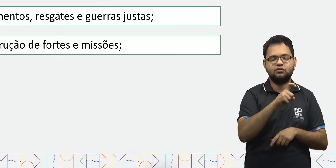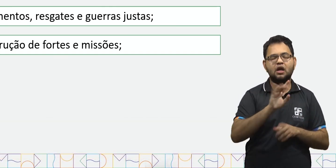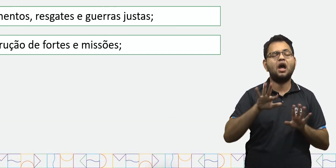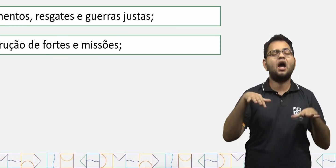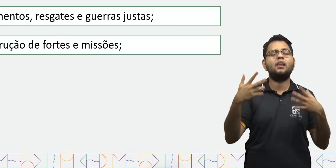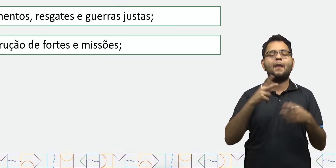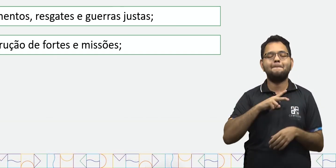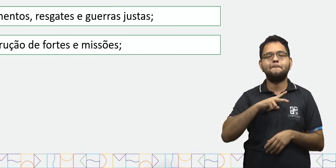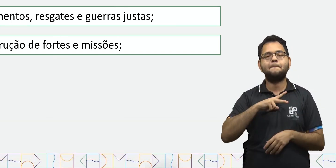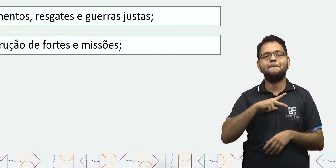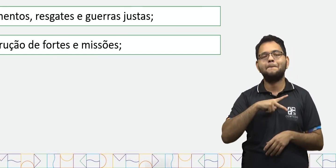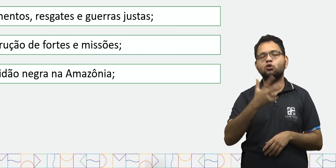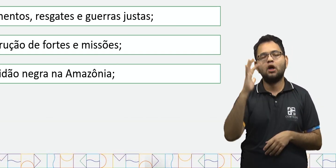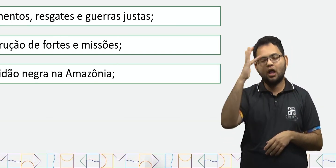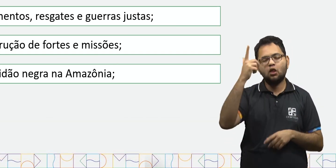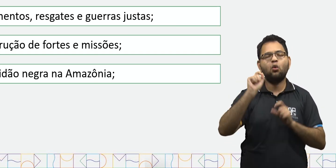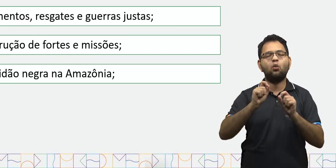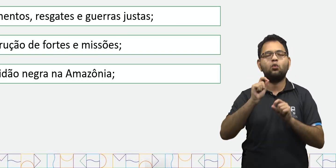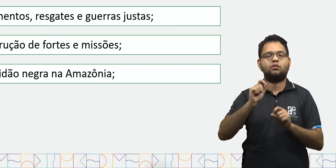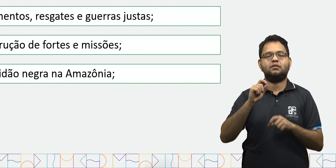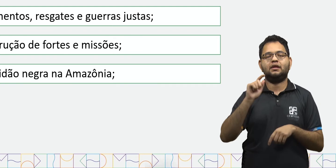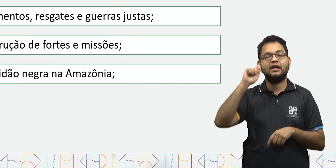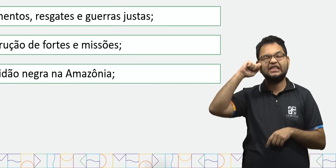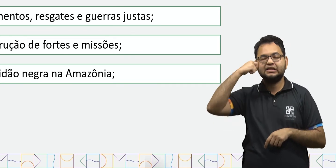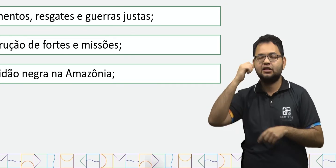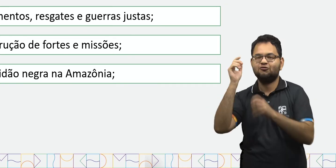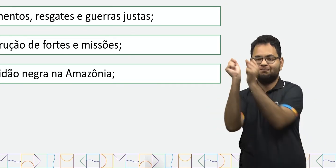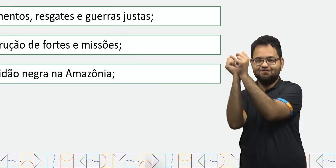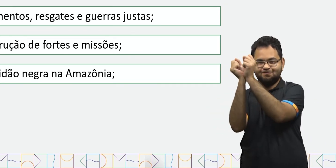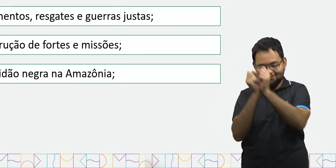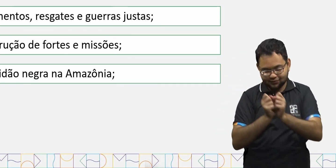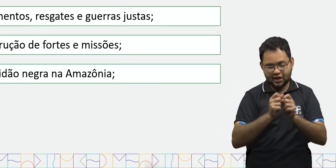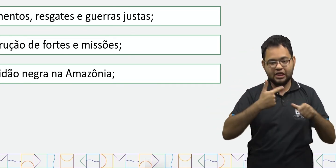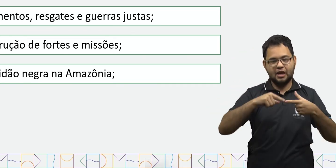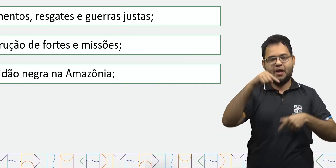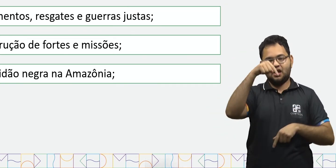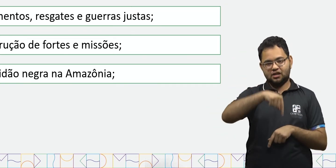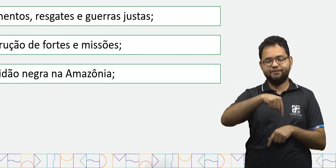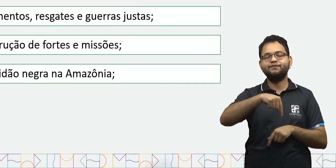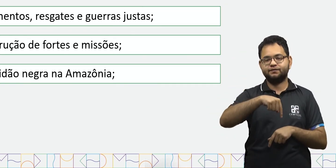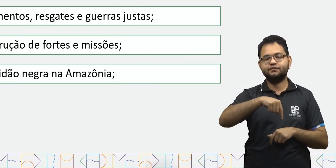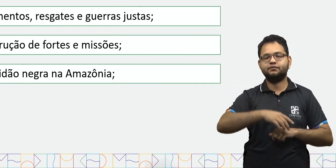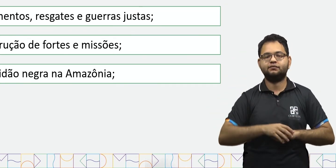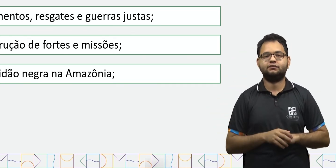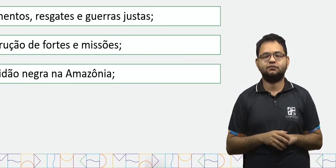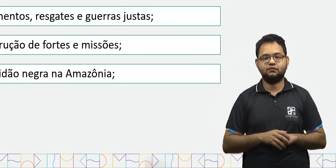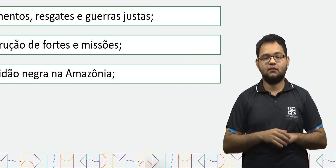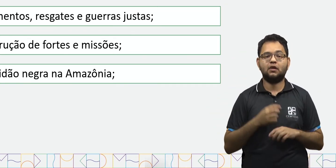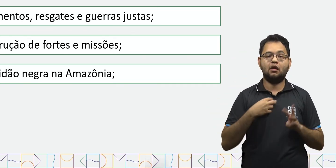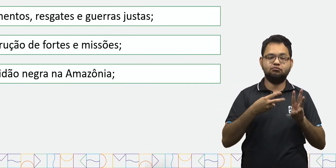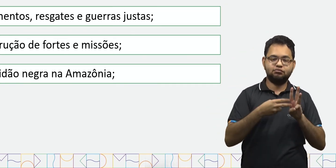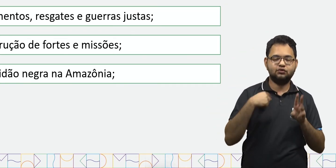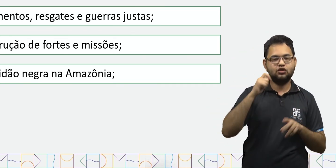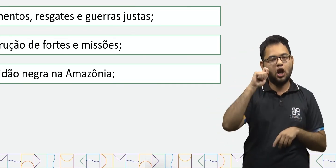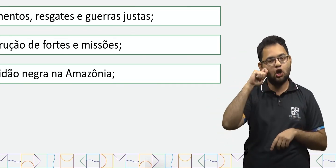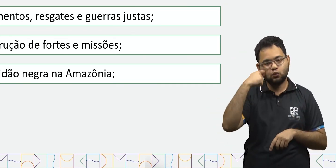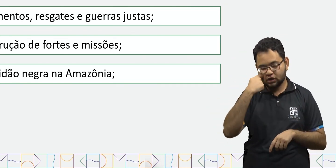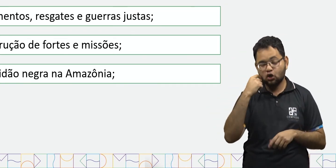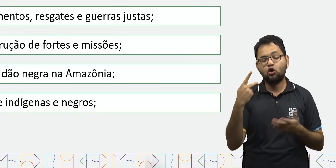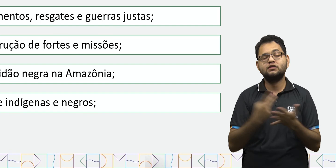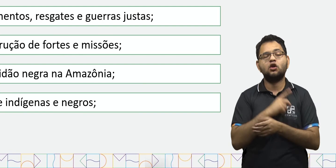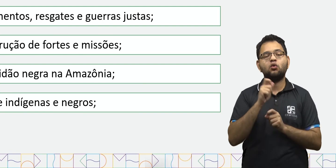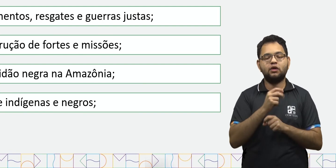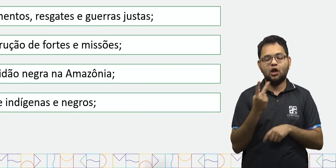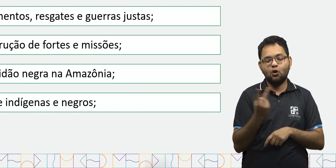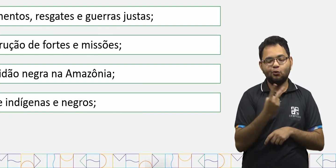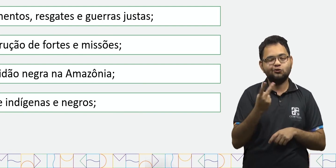Daí, Portugal resolveu empregar escravos africanos na Amazônia. Mas diante da exploração de indígenas e negros, eles se